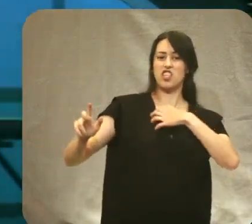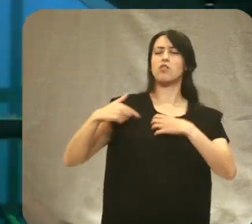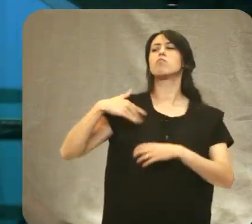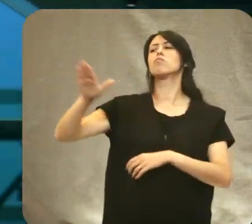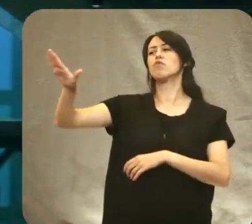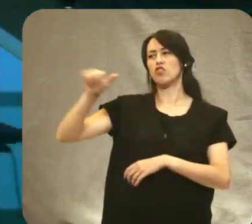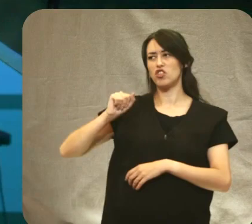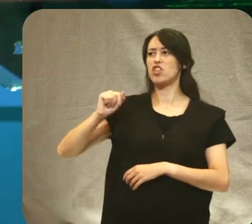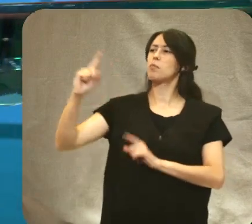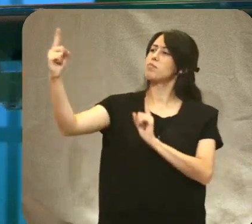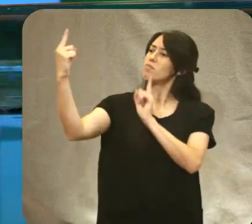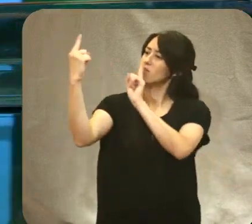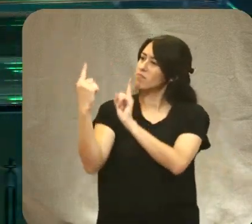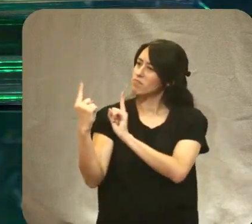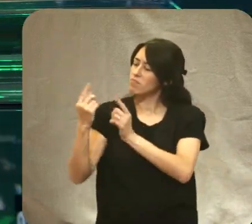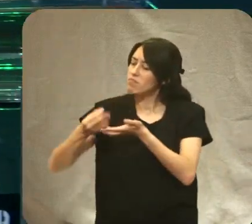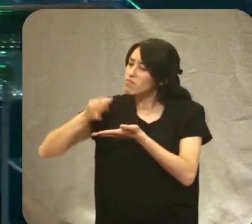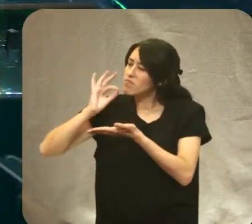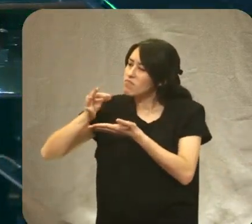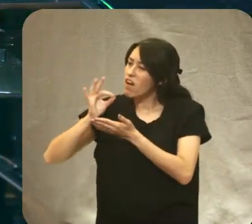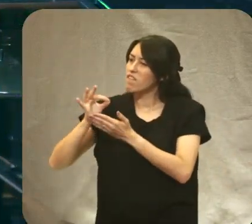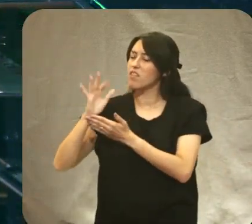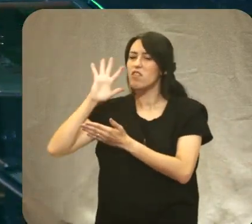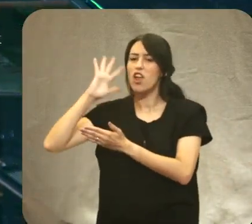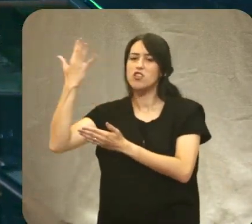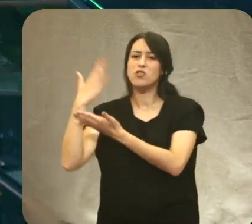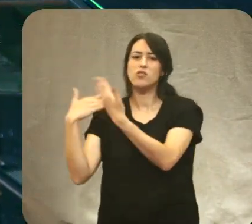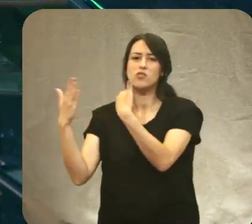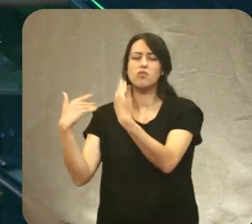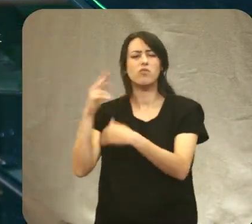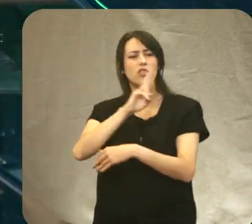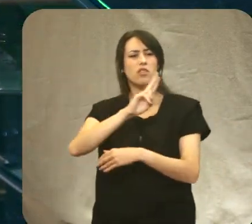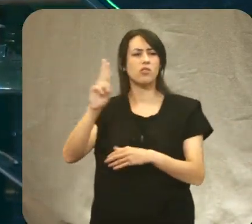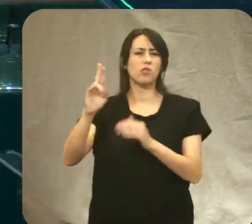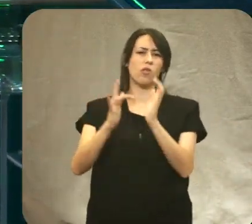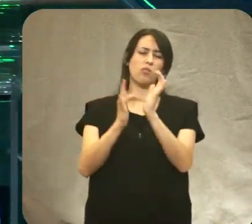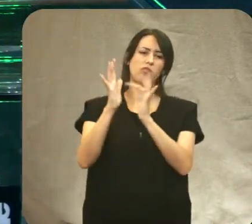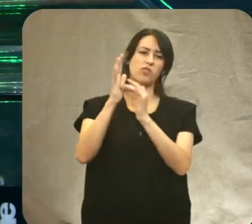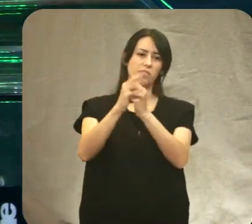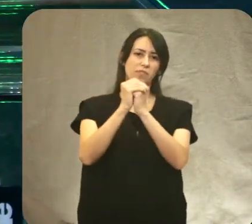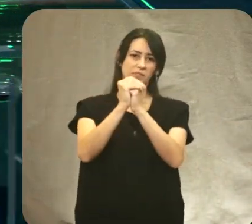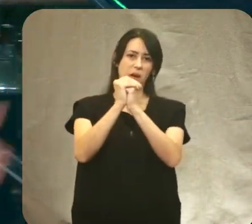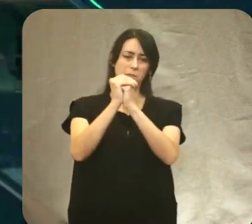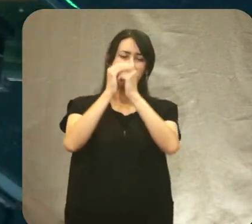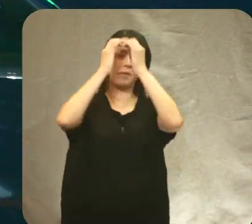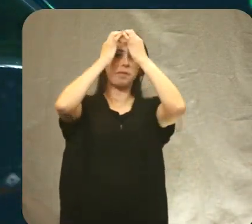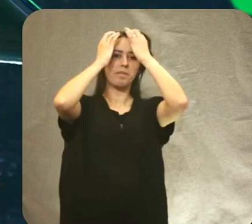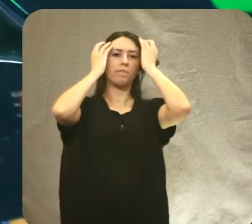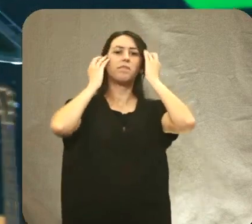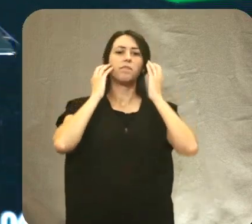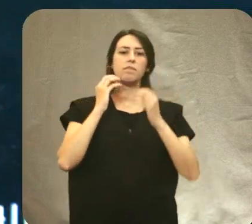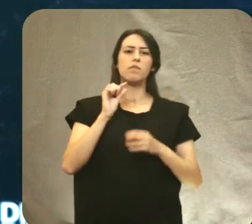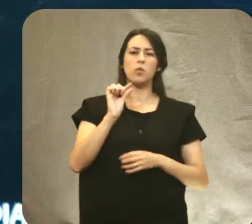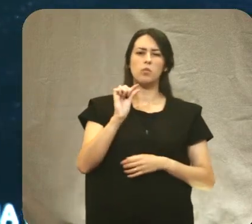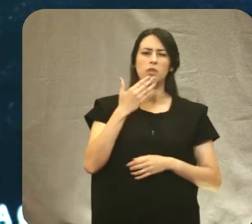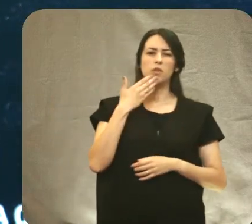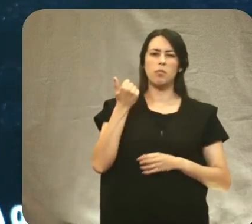talvez desagradável, mas vocês vão se entender em nome de Jesus, amém? O texto